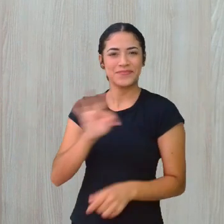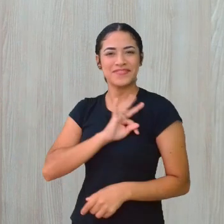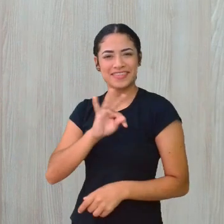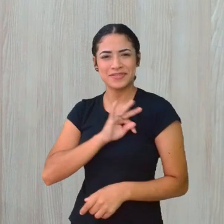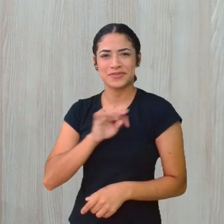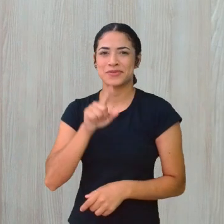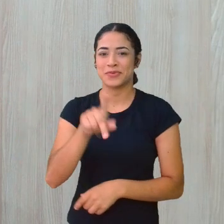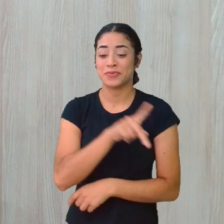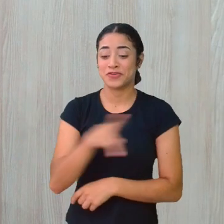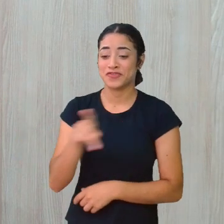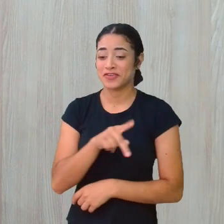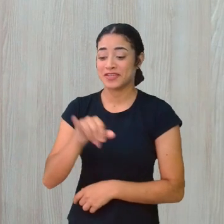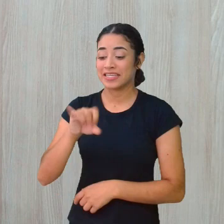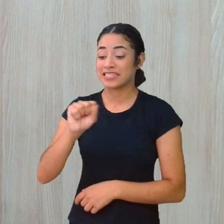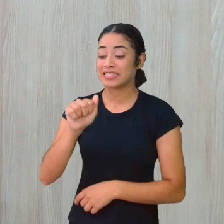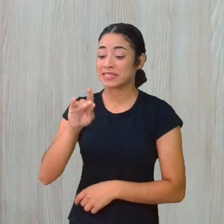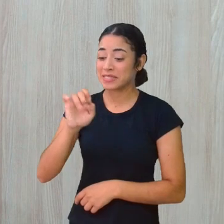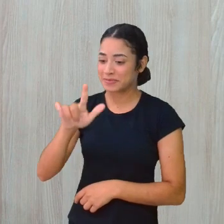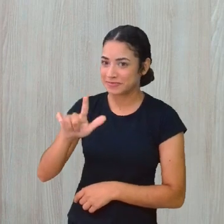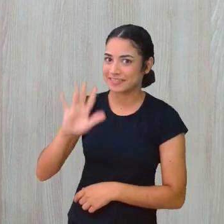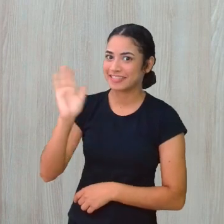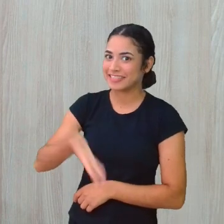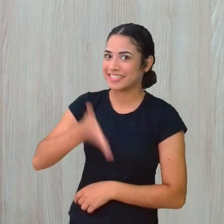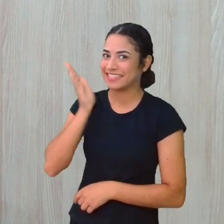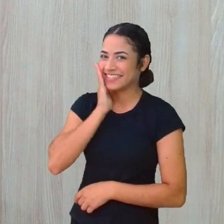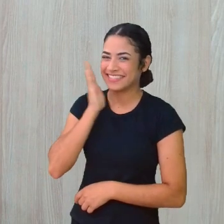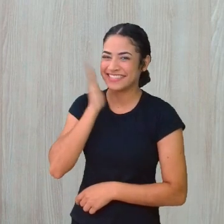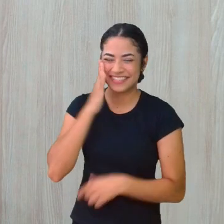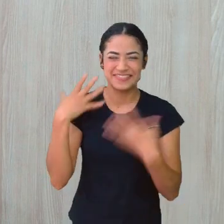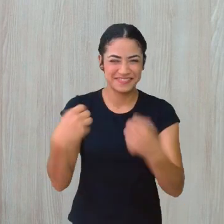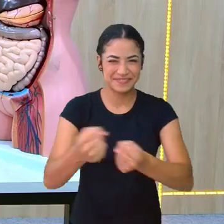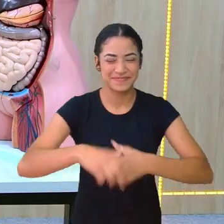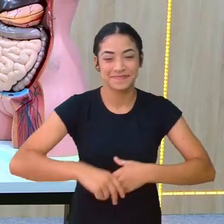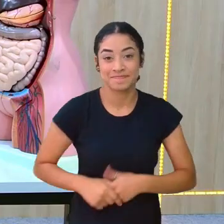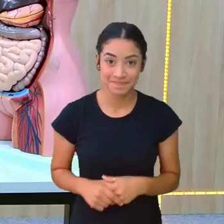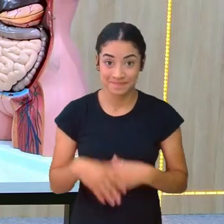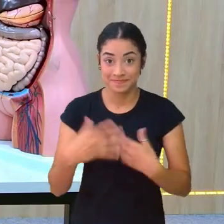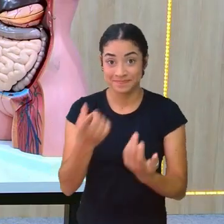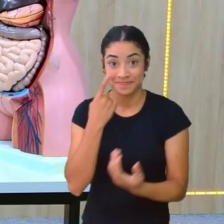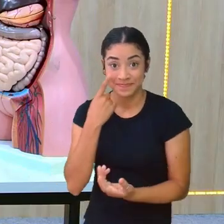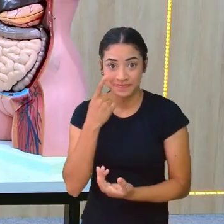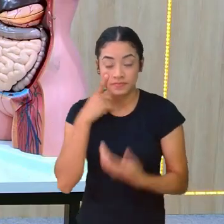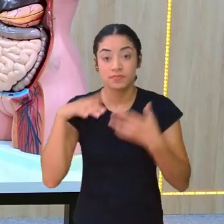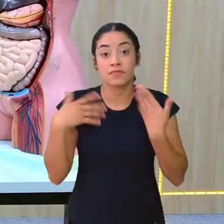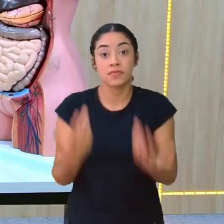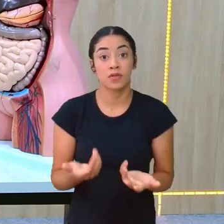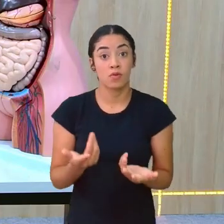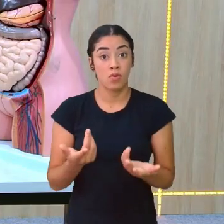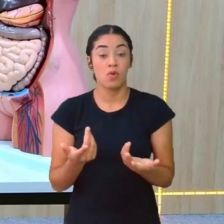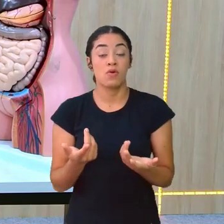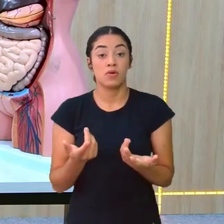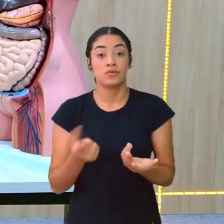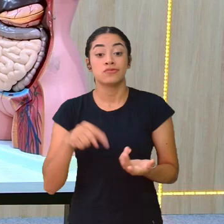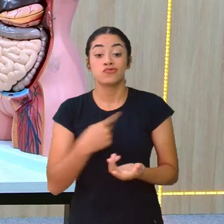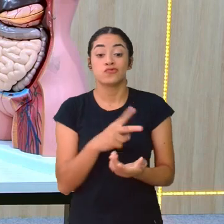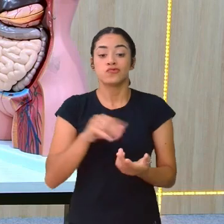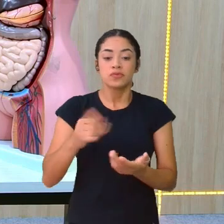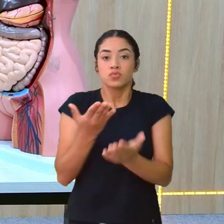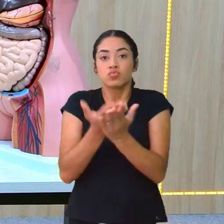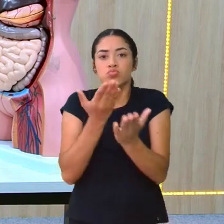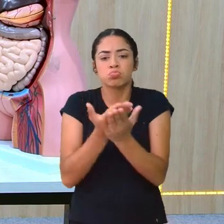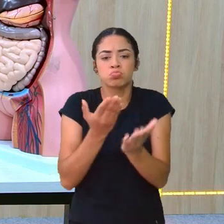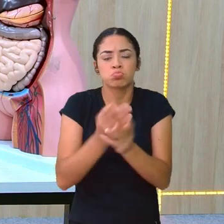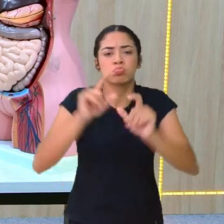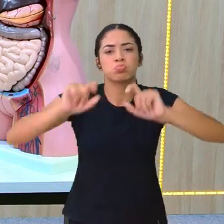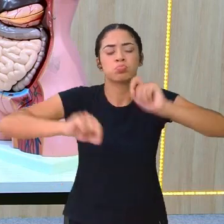professora Isabel tem para Vamos falar lá, pra Adriana. gente? Vamos lá. Olha lá. Então, aí a gente agora vai trabalhar um pouquinho essa questão